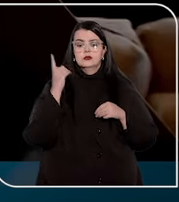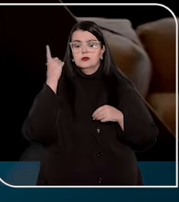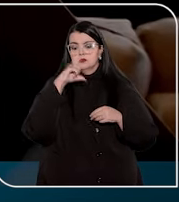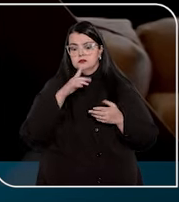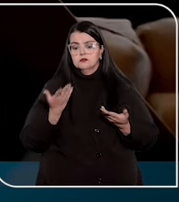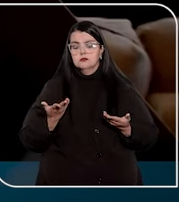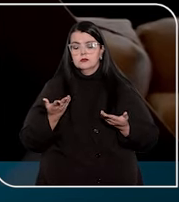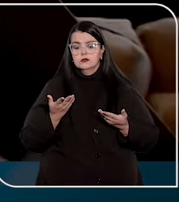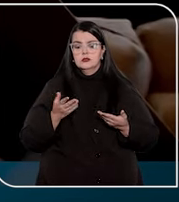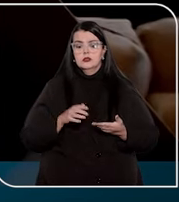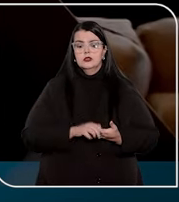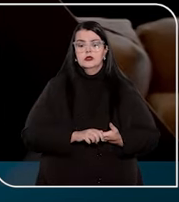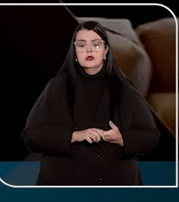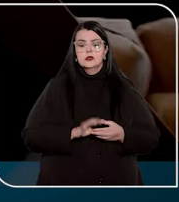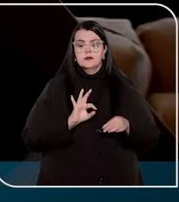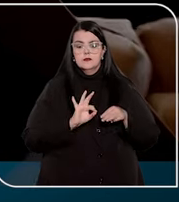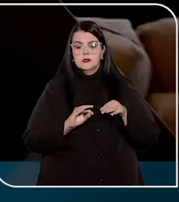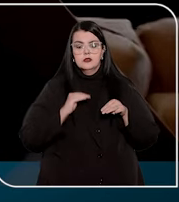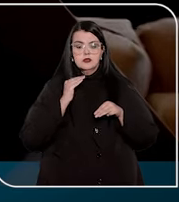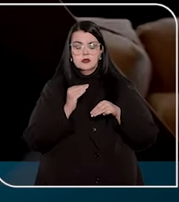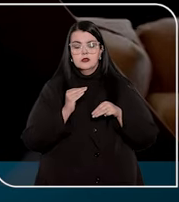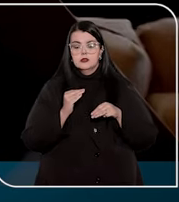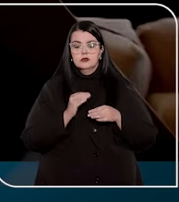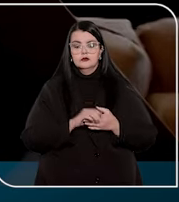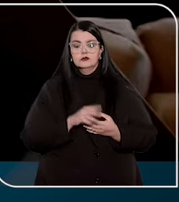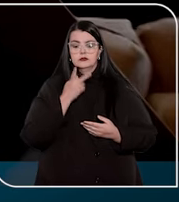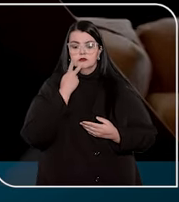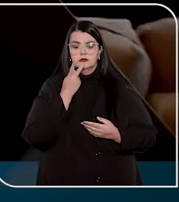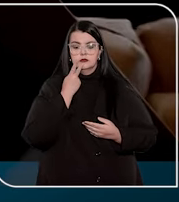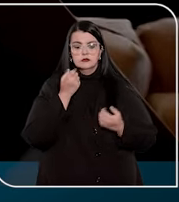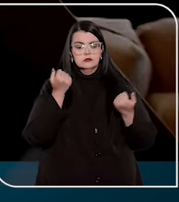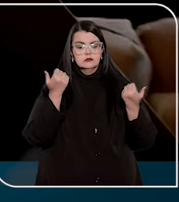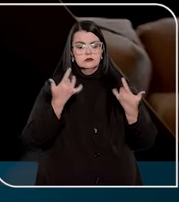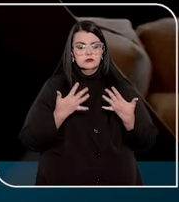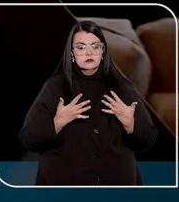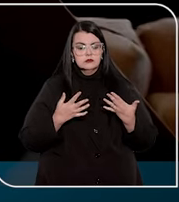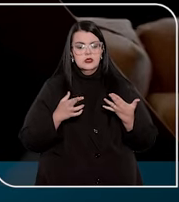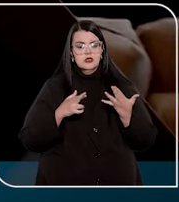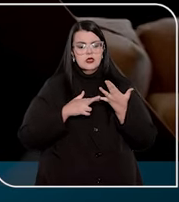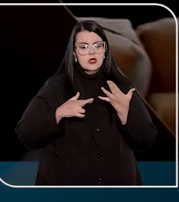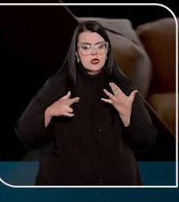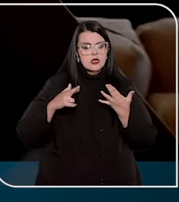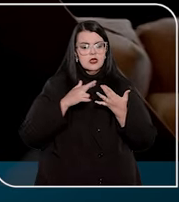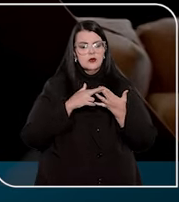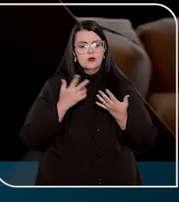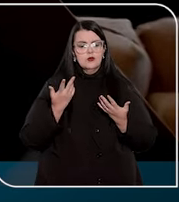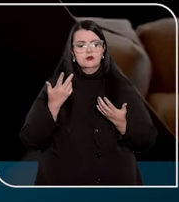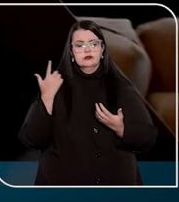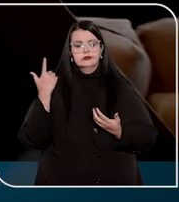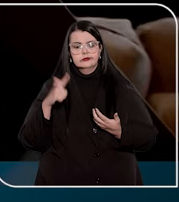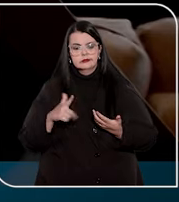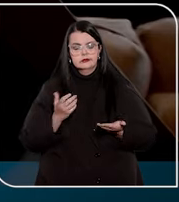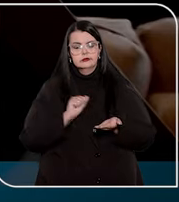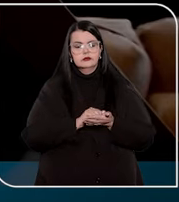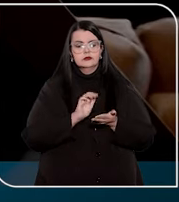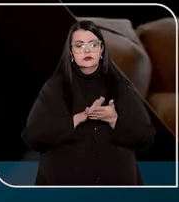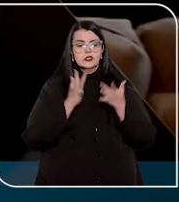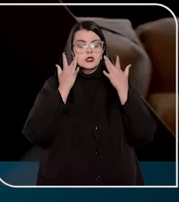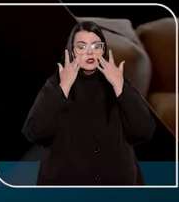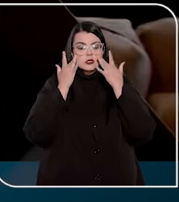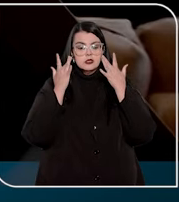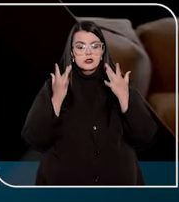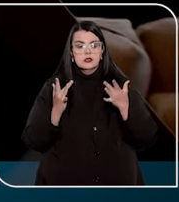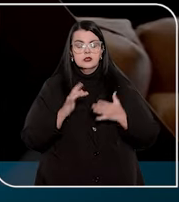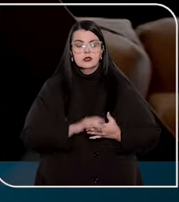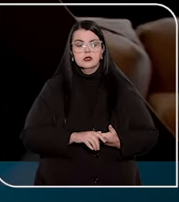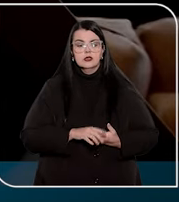os magistrados, os ministros, os desembargadores vão olhar e falar: olha, esse excesso de recurso interposto pela parte, apresentados pela parte,